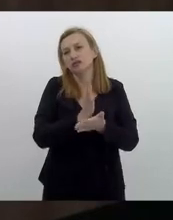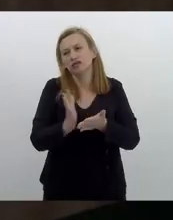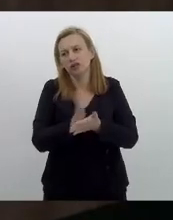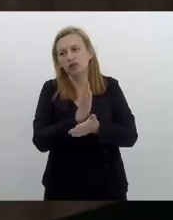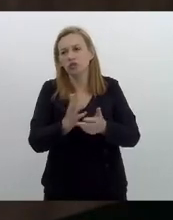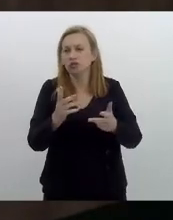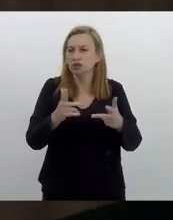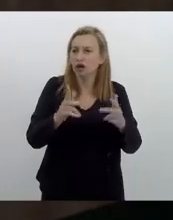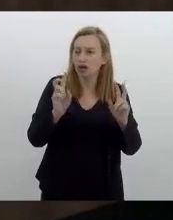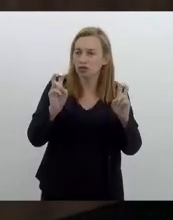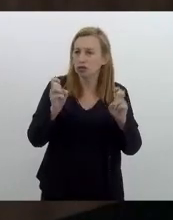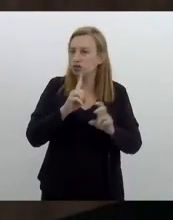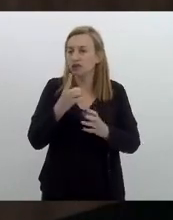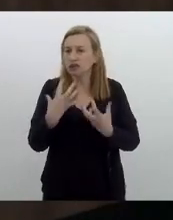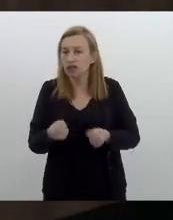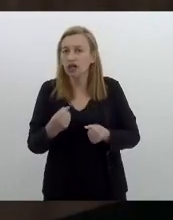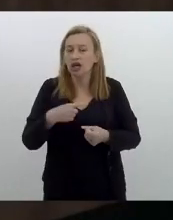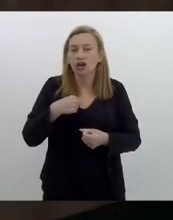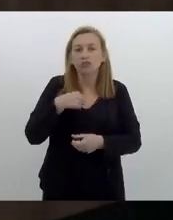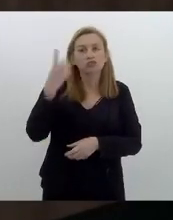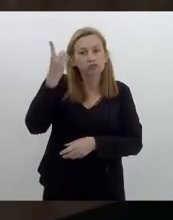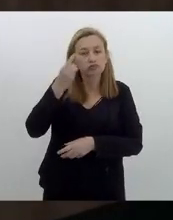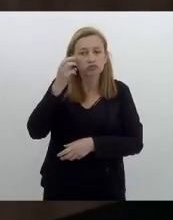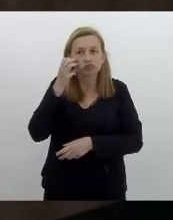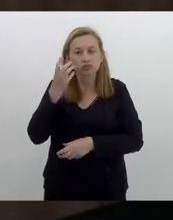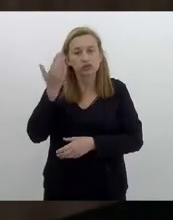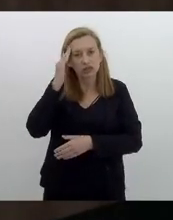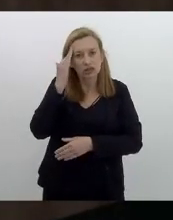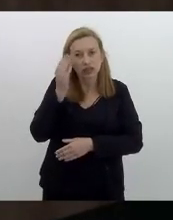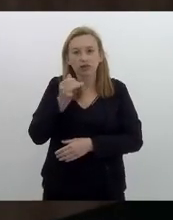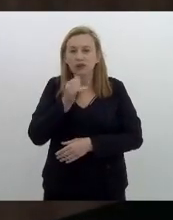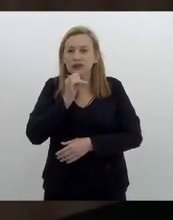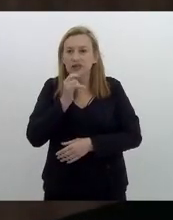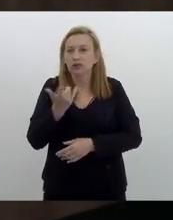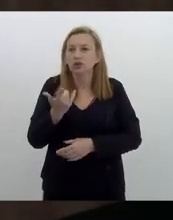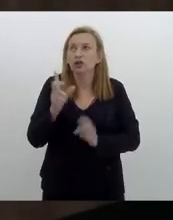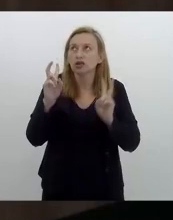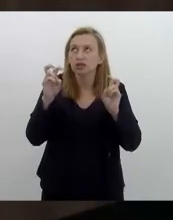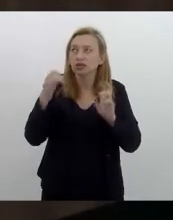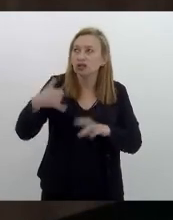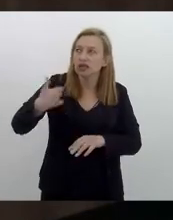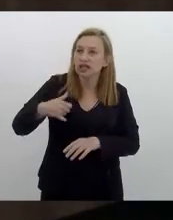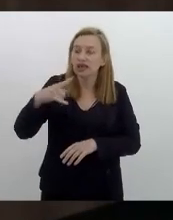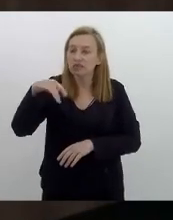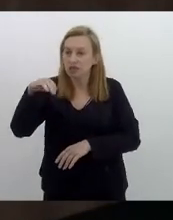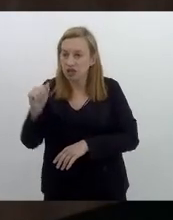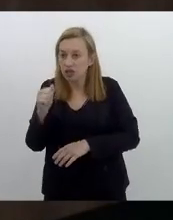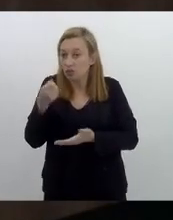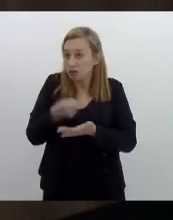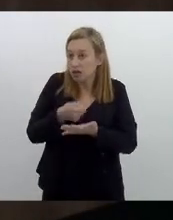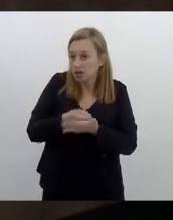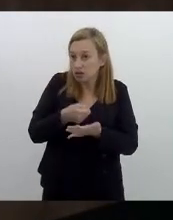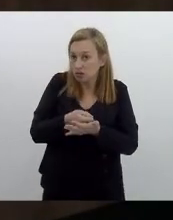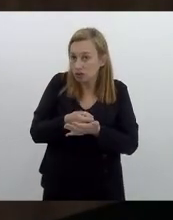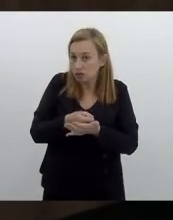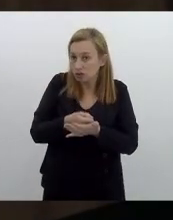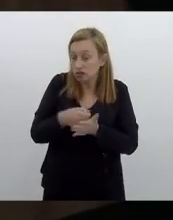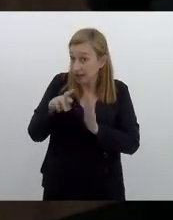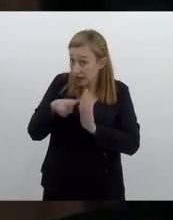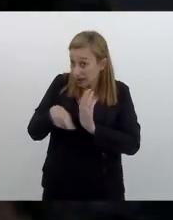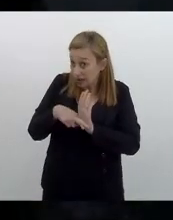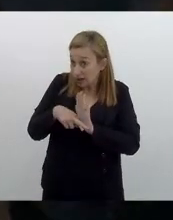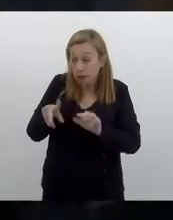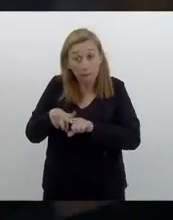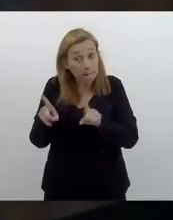Em muito entendimento Eu e o deputado Valdeck Por exemplo Entendemos por exemplo Que a questão Da idade mínima É uma obrigatoriedade Da existência da regra